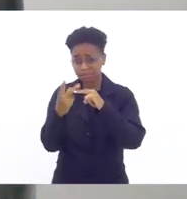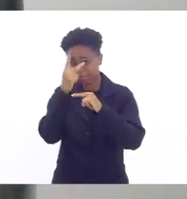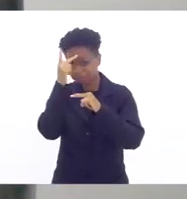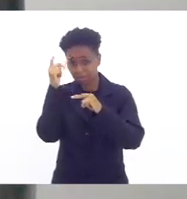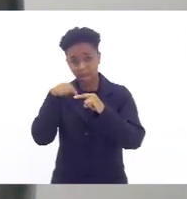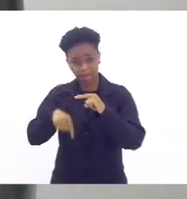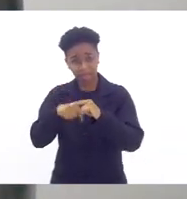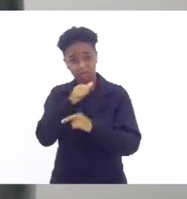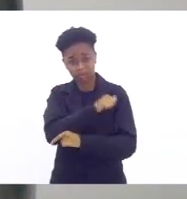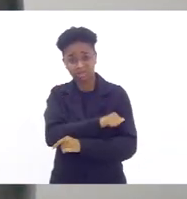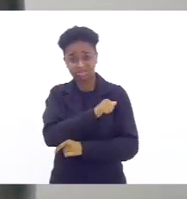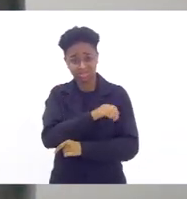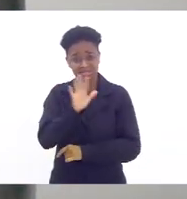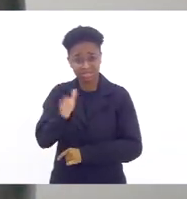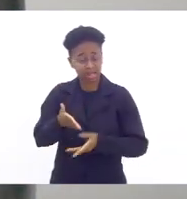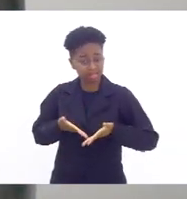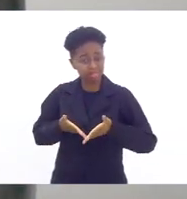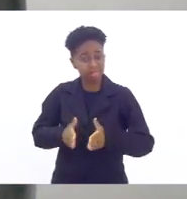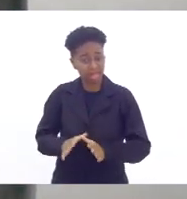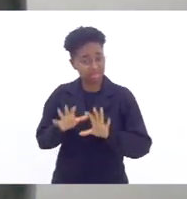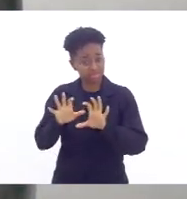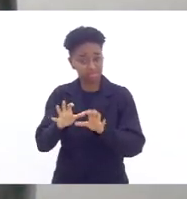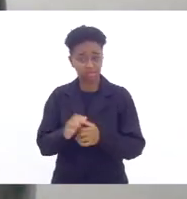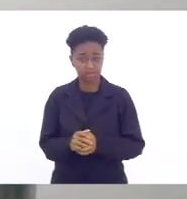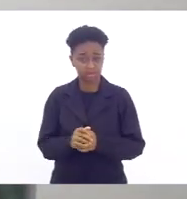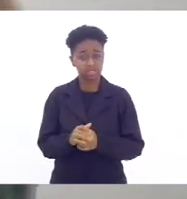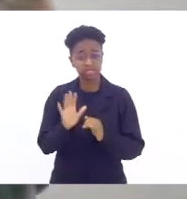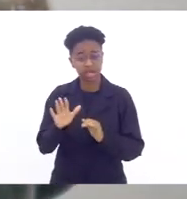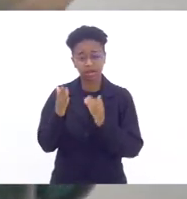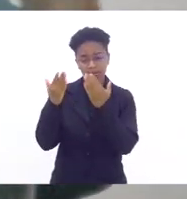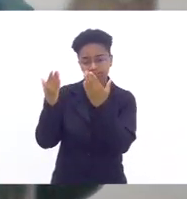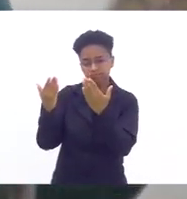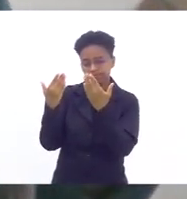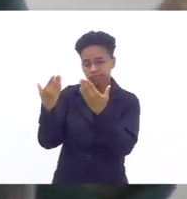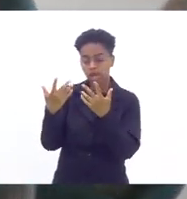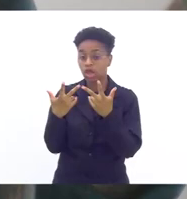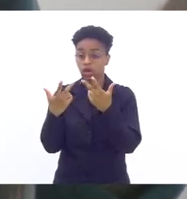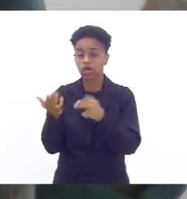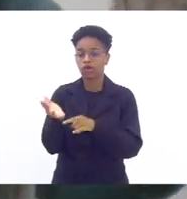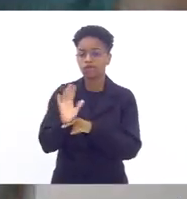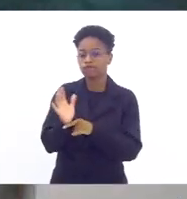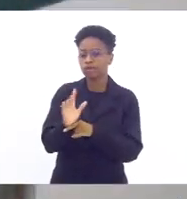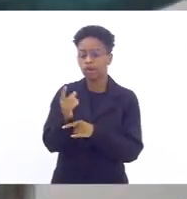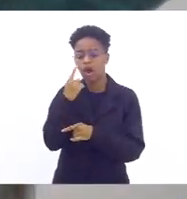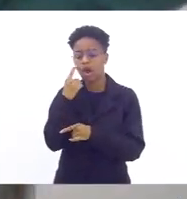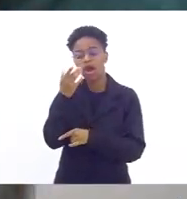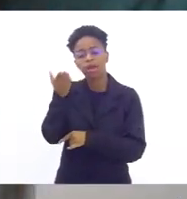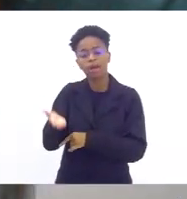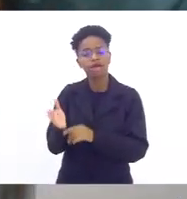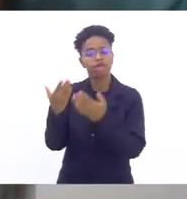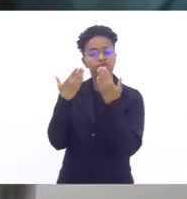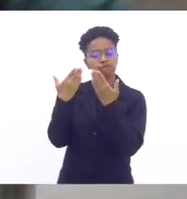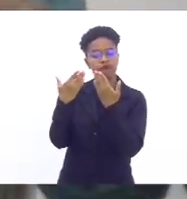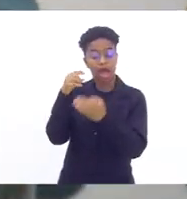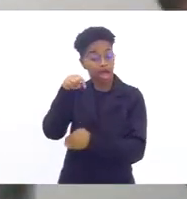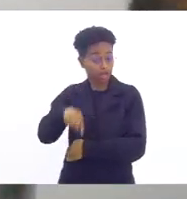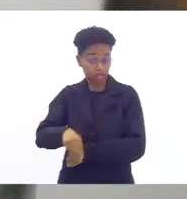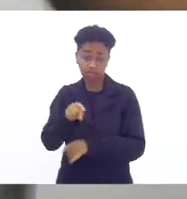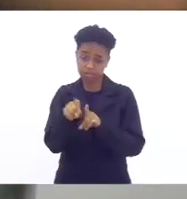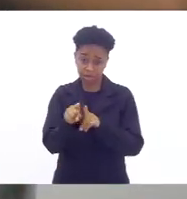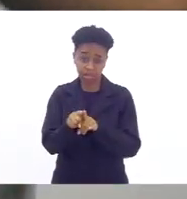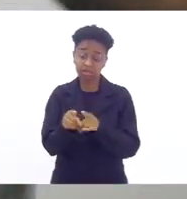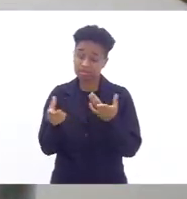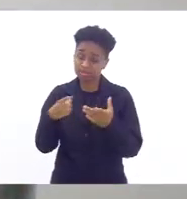já nasce como você falou sendo suspeito que nem aqueles filmes que mordomo ao suspeito aqui o favelado Então